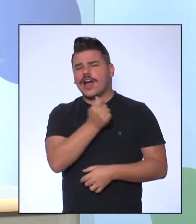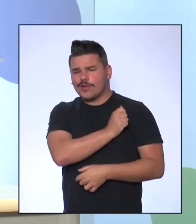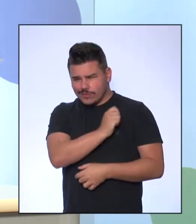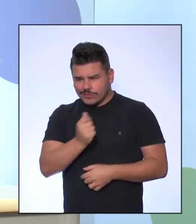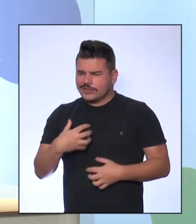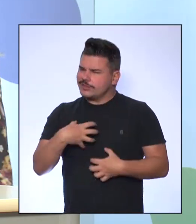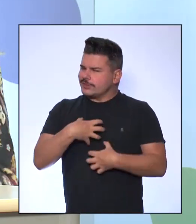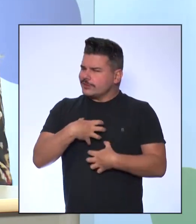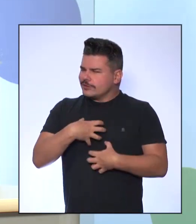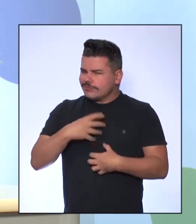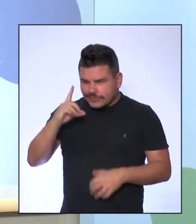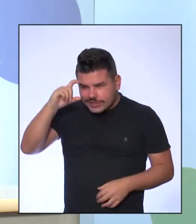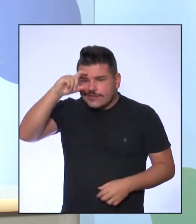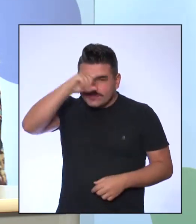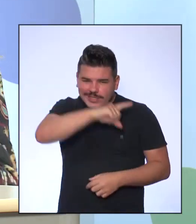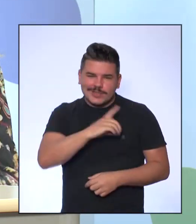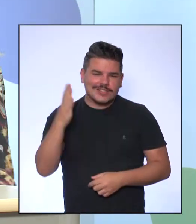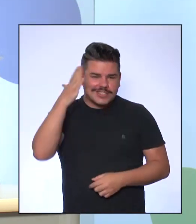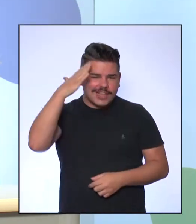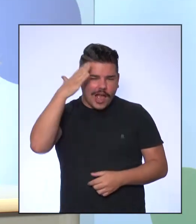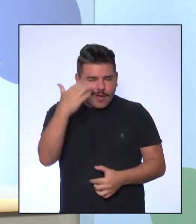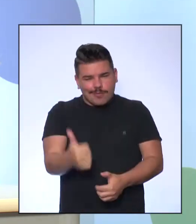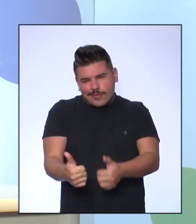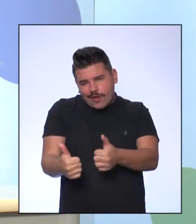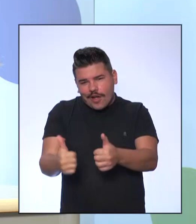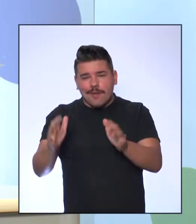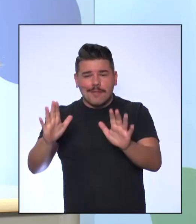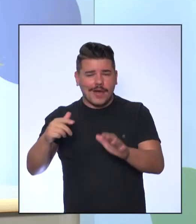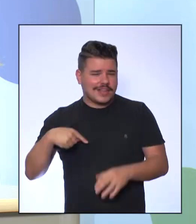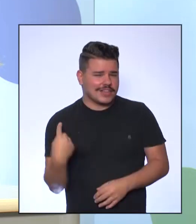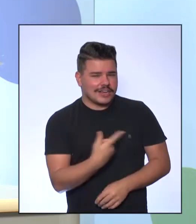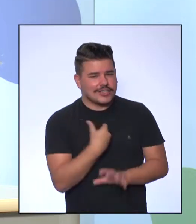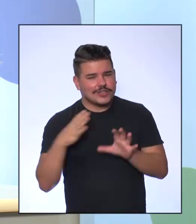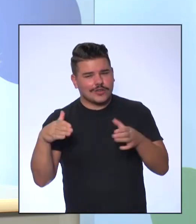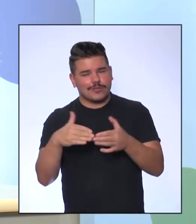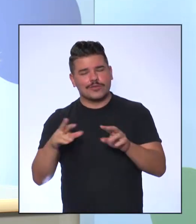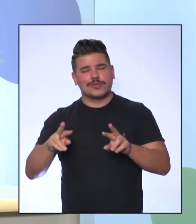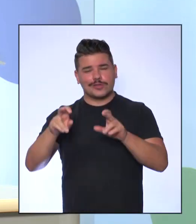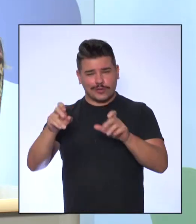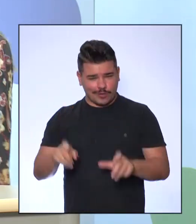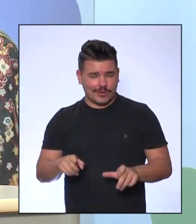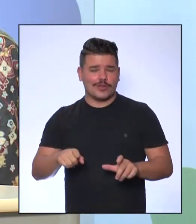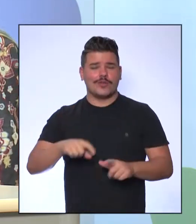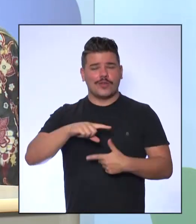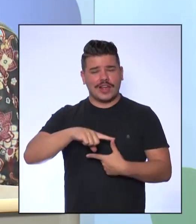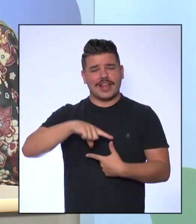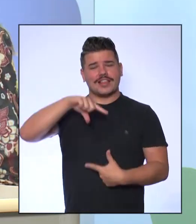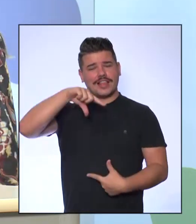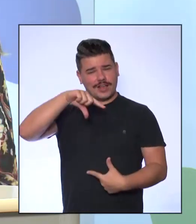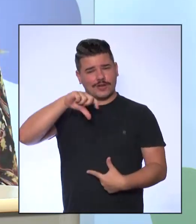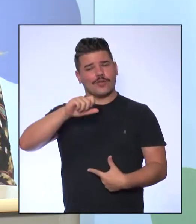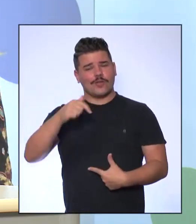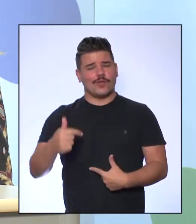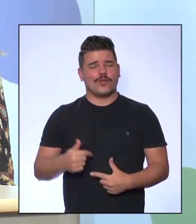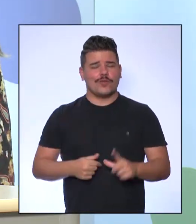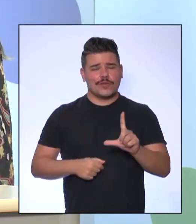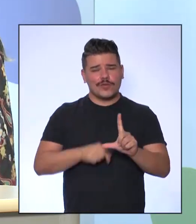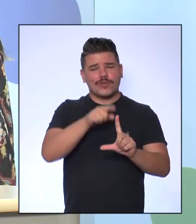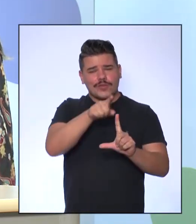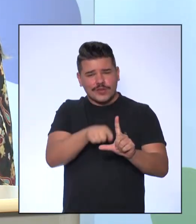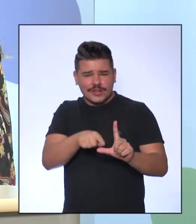Então, hoje a gente trouxe as relações trigonométricas do triângulo retângulo. Então, como o professor Marcos disse, a gente